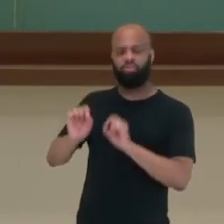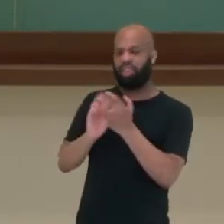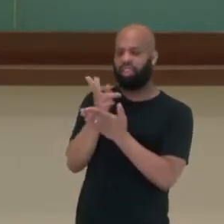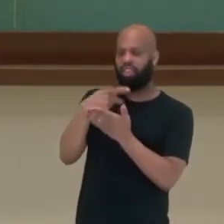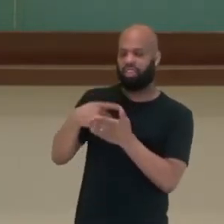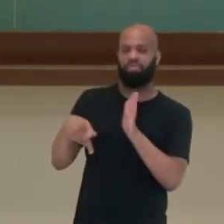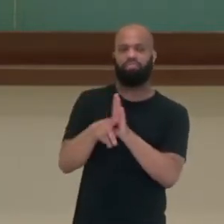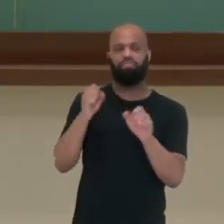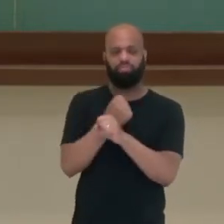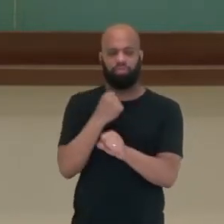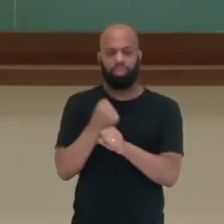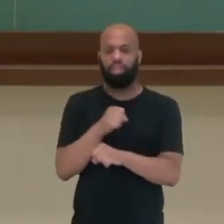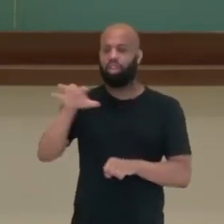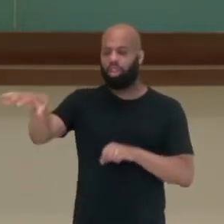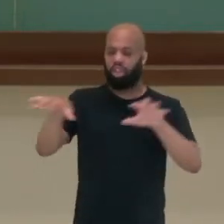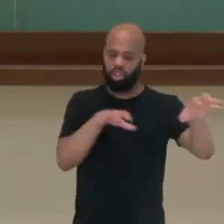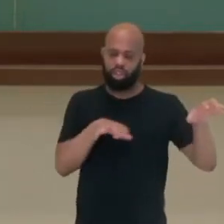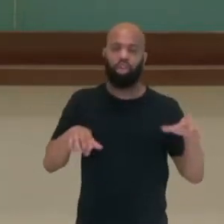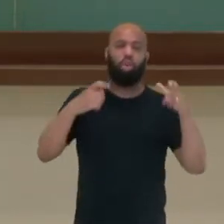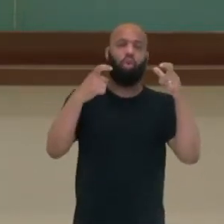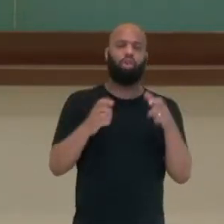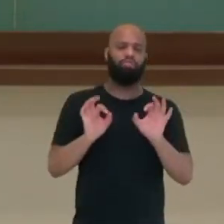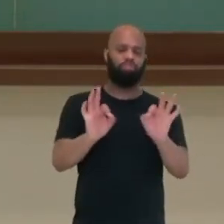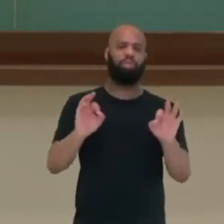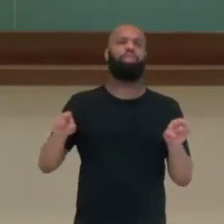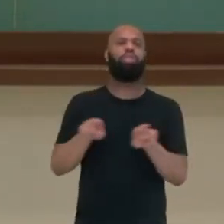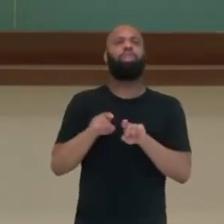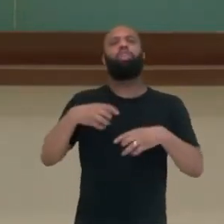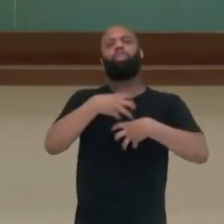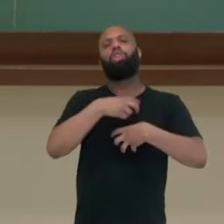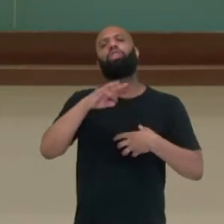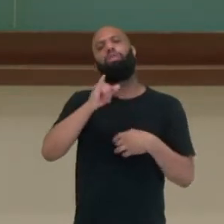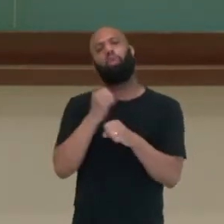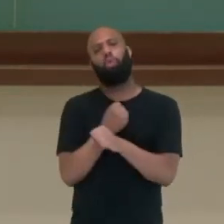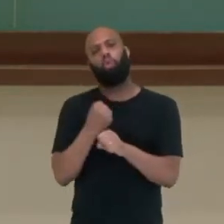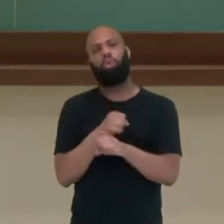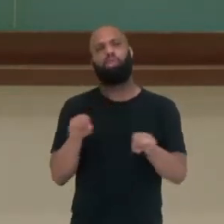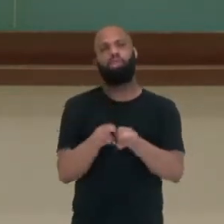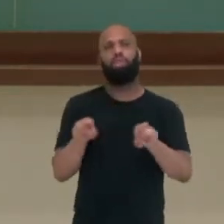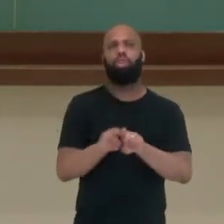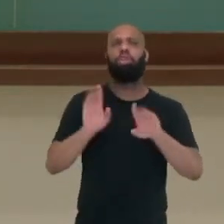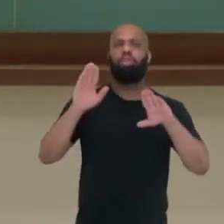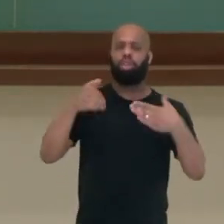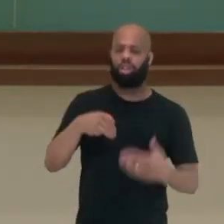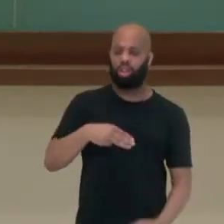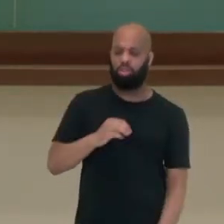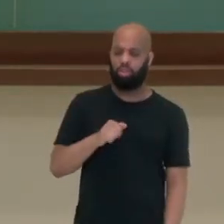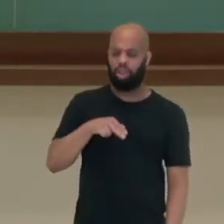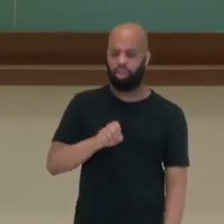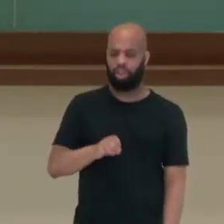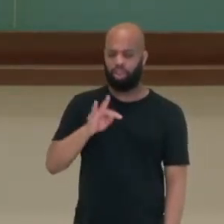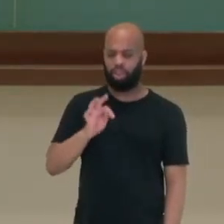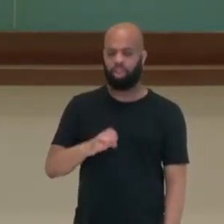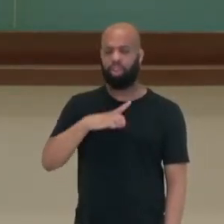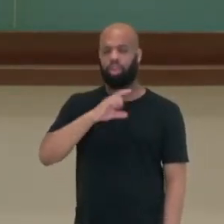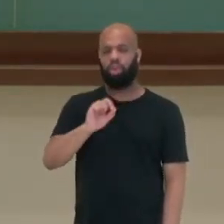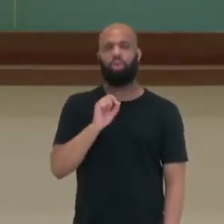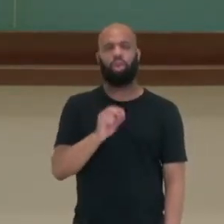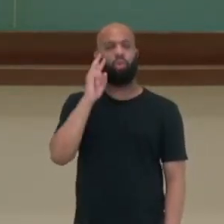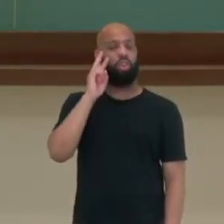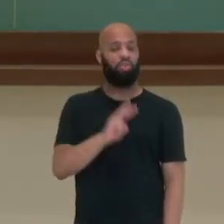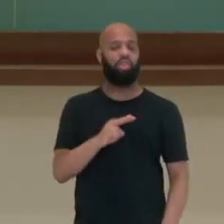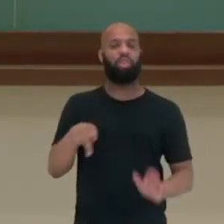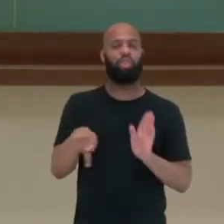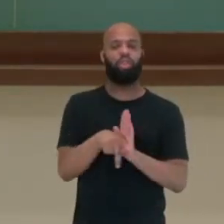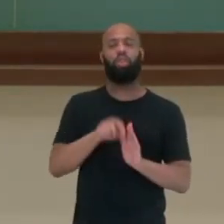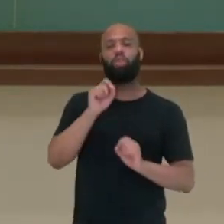cômodos, aonde eles ficarão localizados, a forma como eles serão construídos, e a maquete nos dá um olhar sobre a estética,